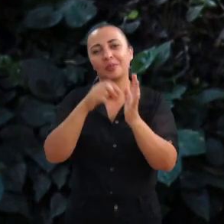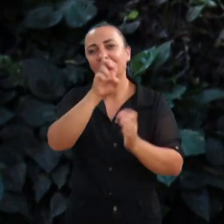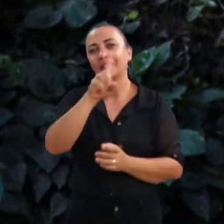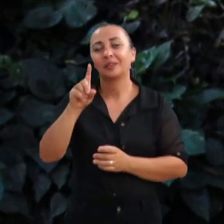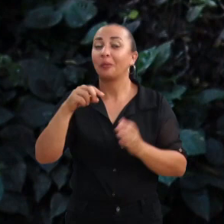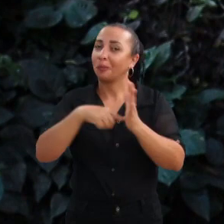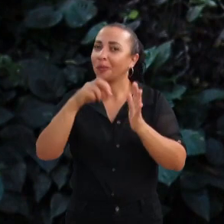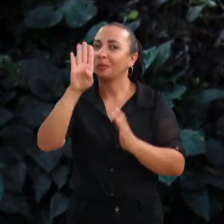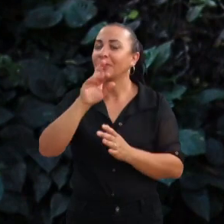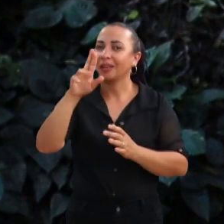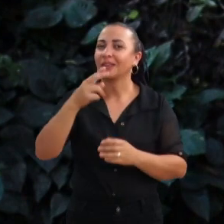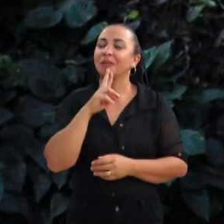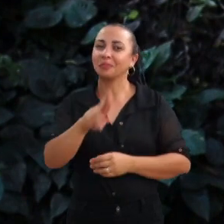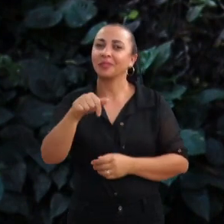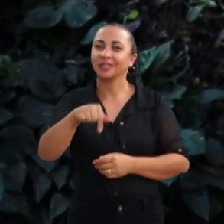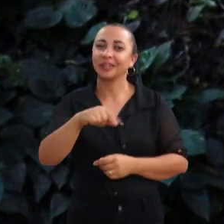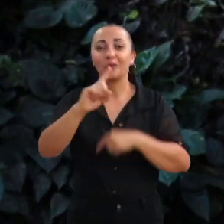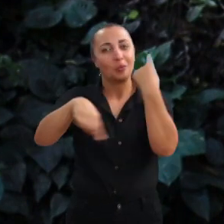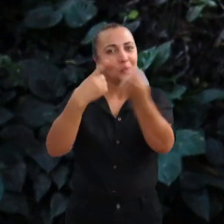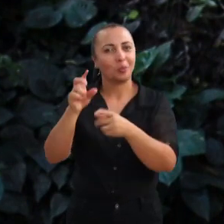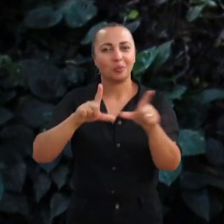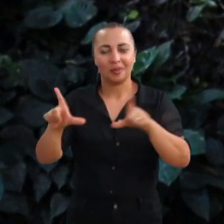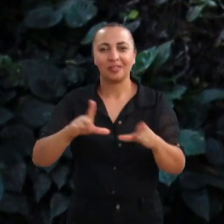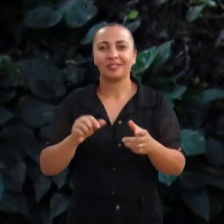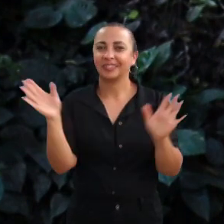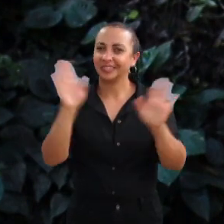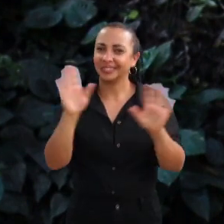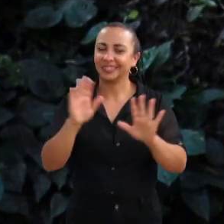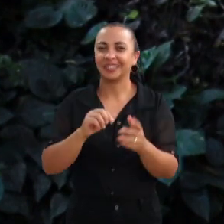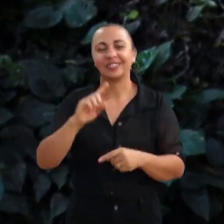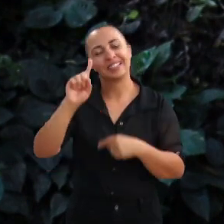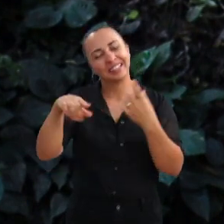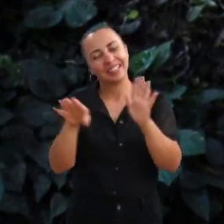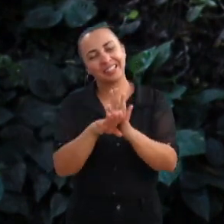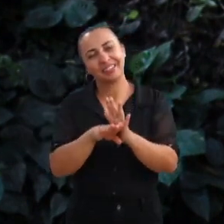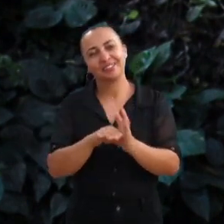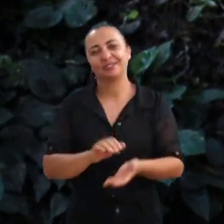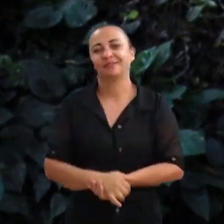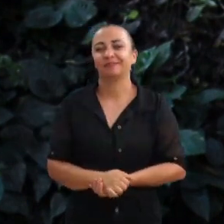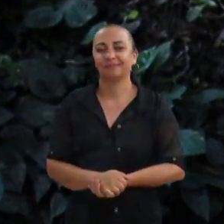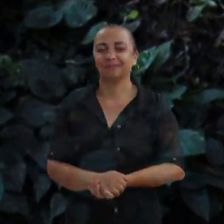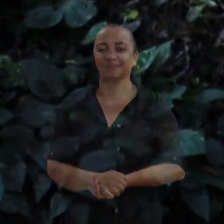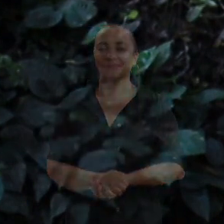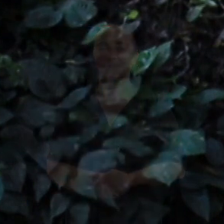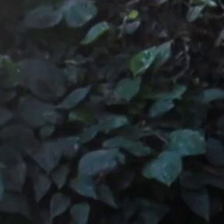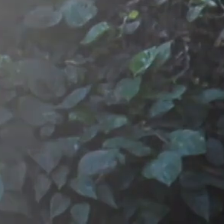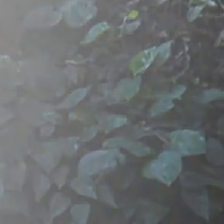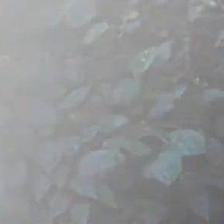univerciencia@uesb.edu.br. A gente responde por aqui mesmo em um próximo programa. Tchau, tchau e até lá!